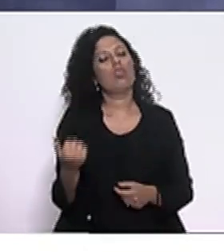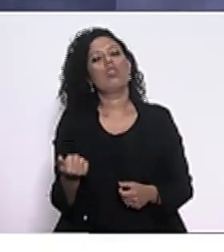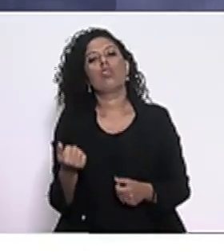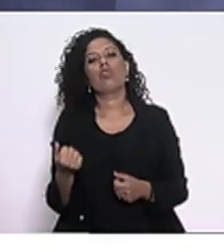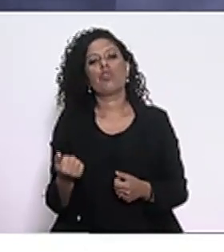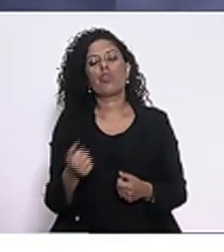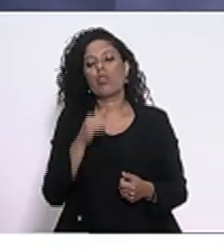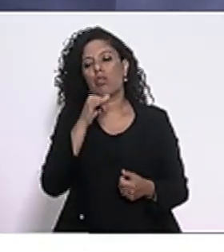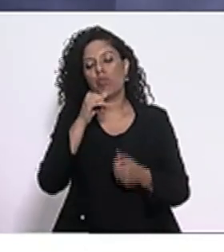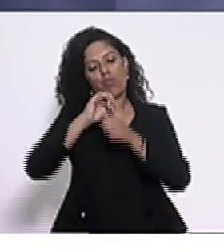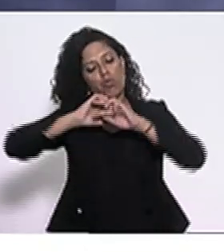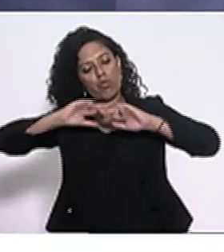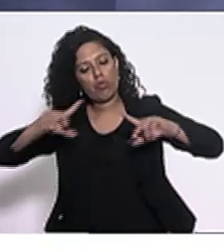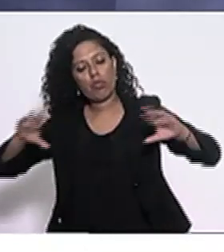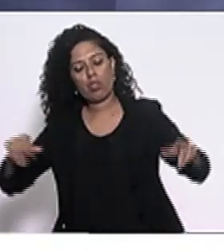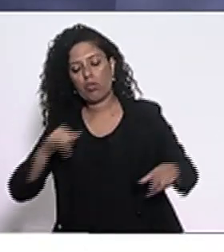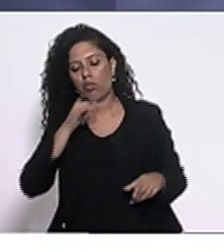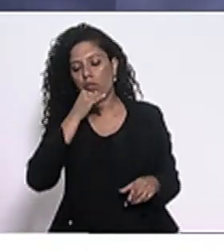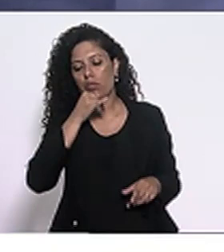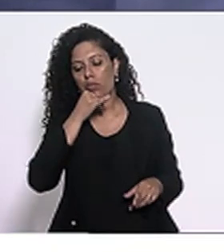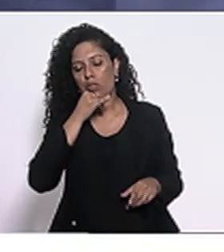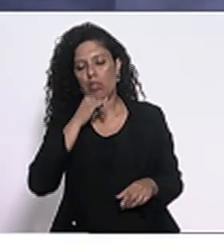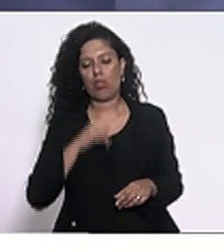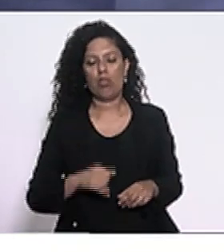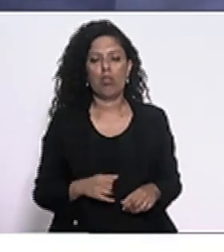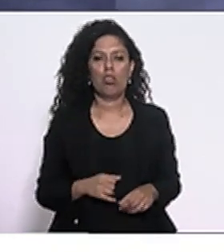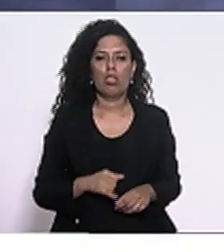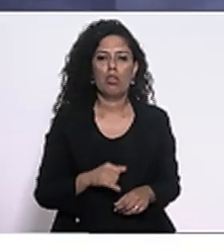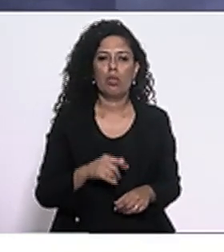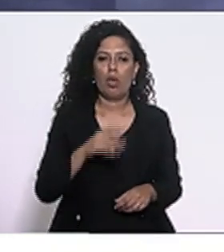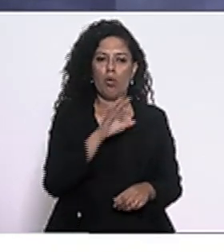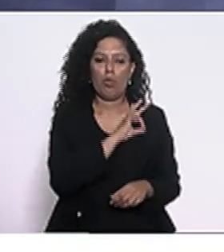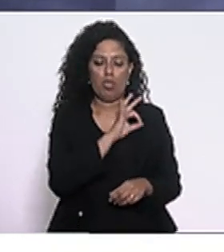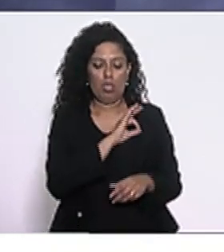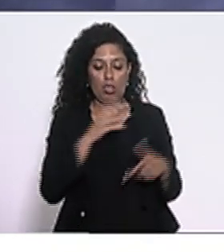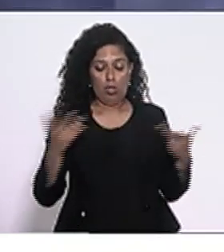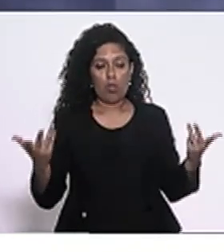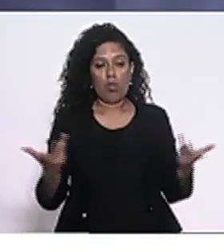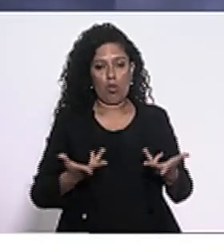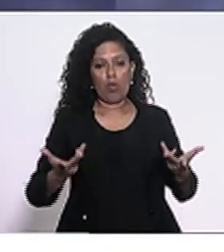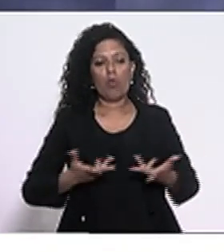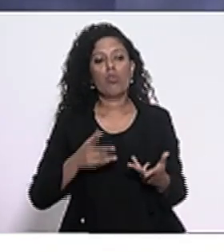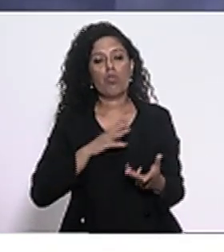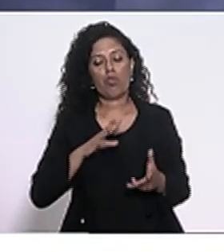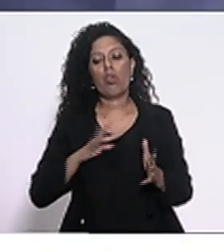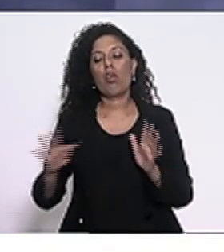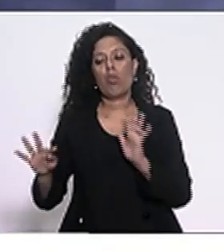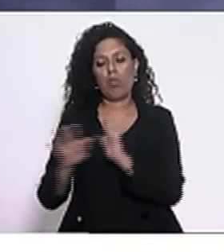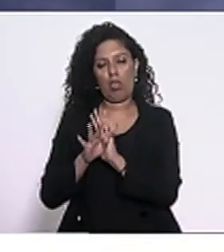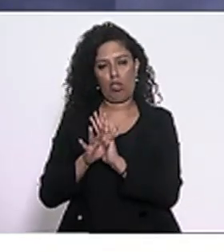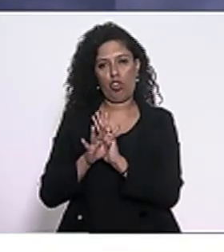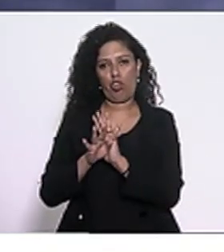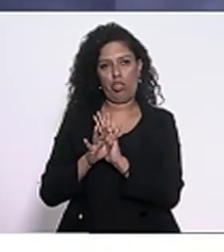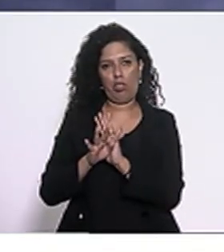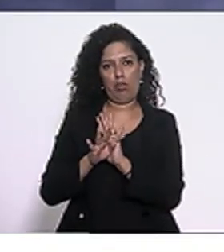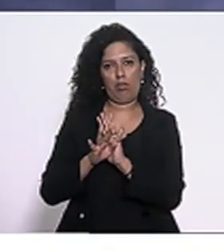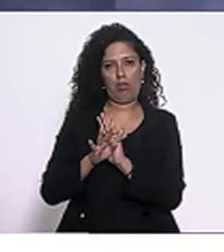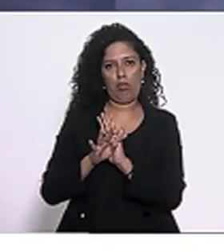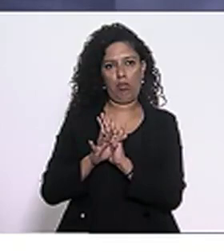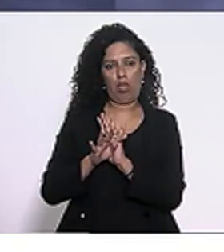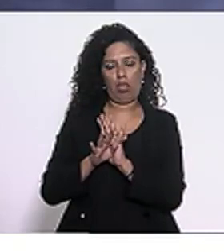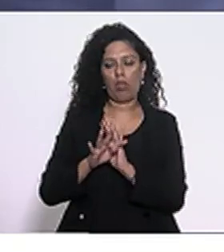necessita. Exemplo, a polícia hoje já conta com algum recurso de tecnologia de informação.